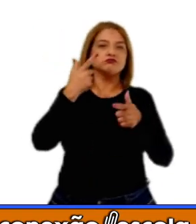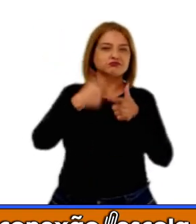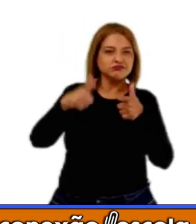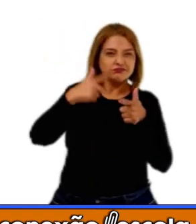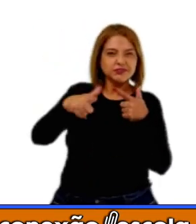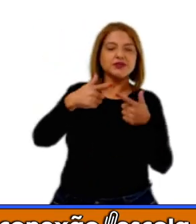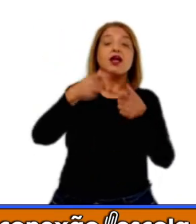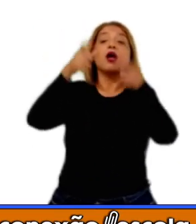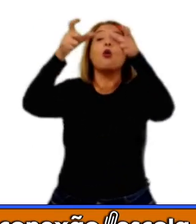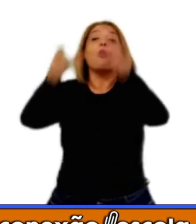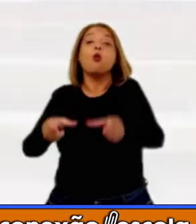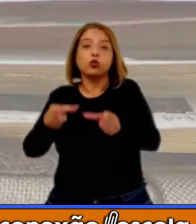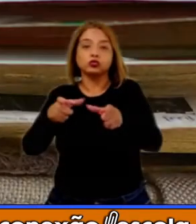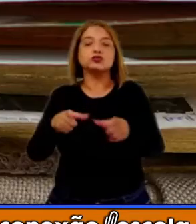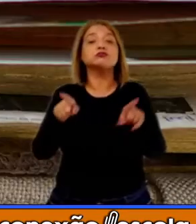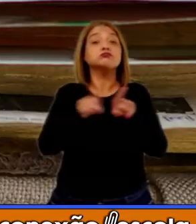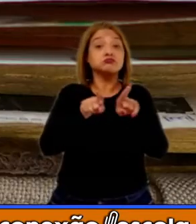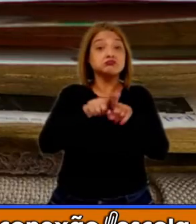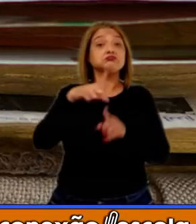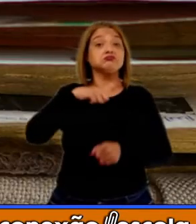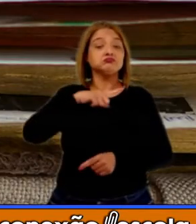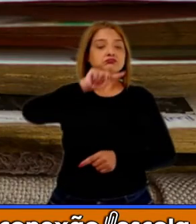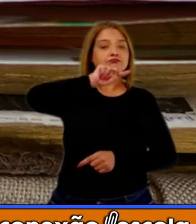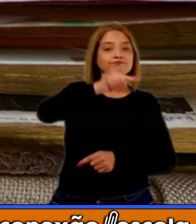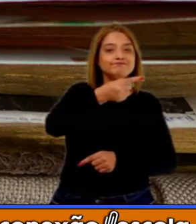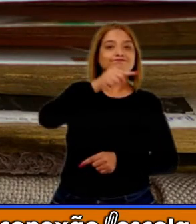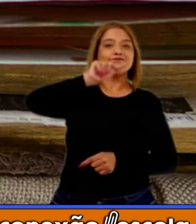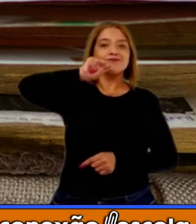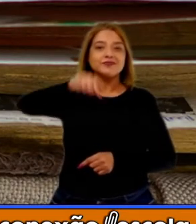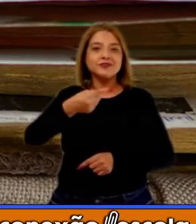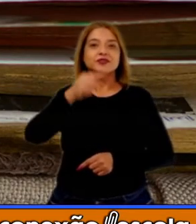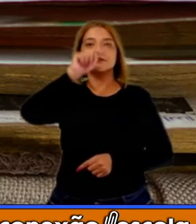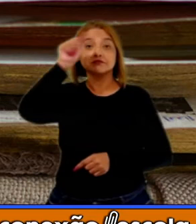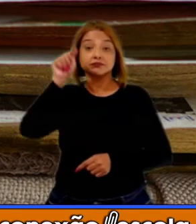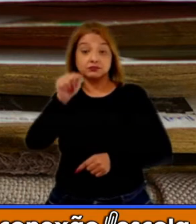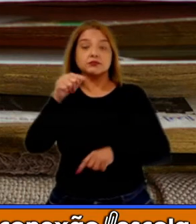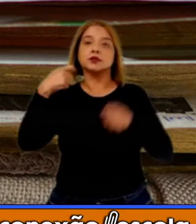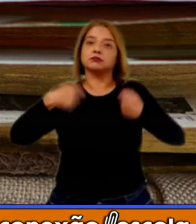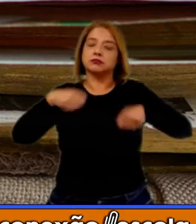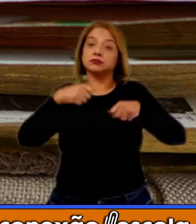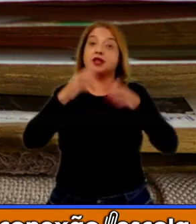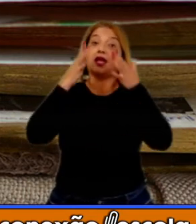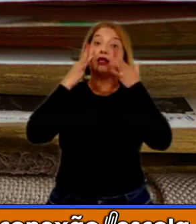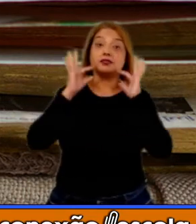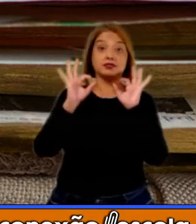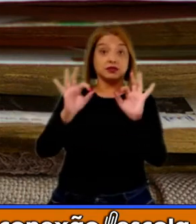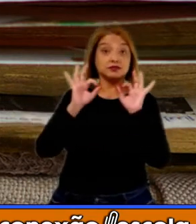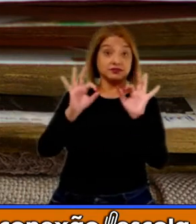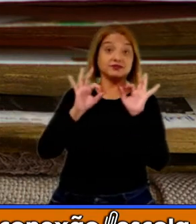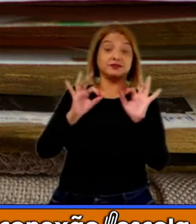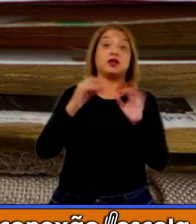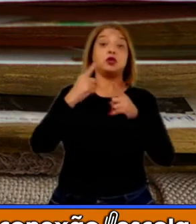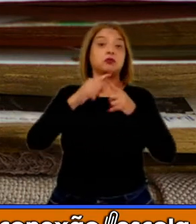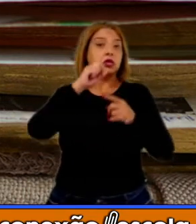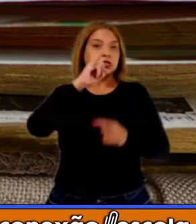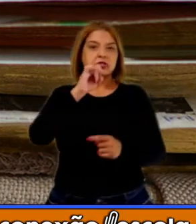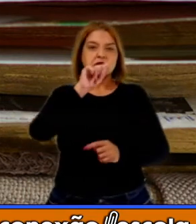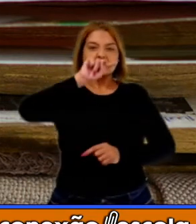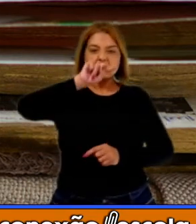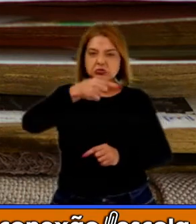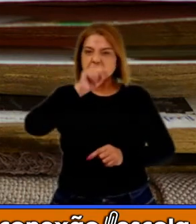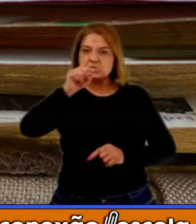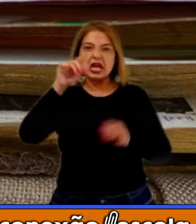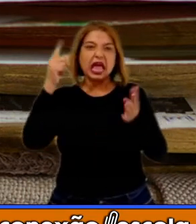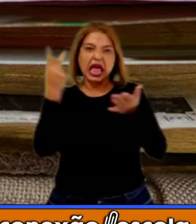os sinais de pontuação, que é algo que precisamos estar muito atentos, porque se a pontuação não for